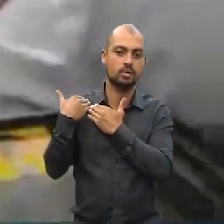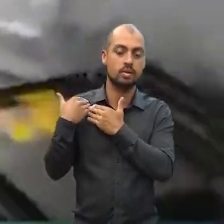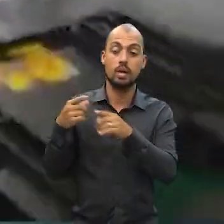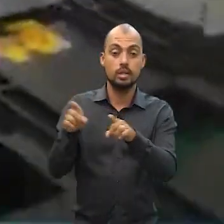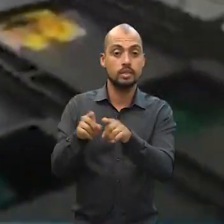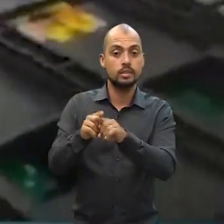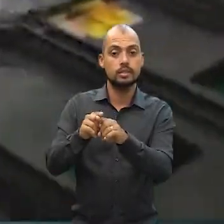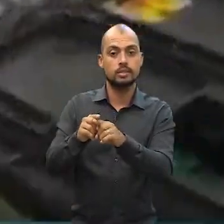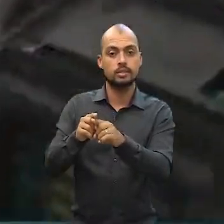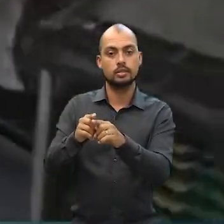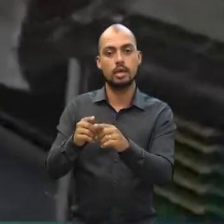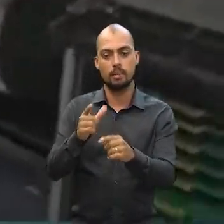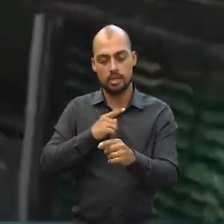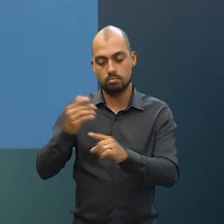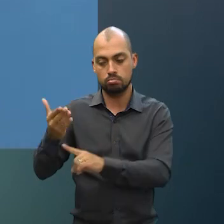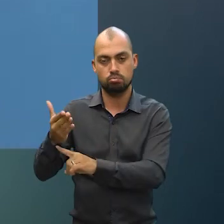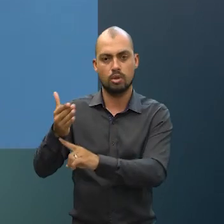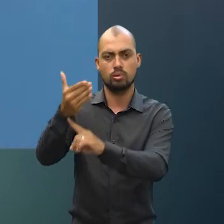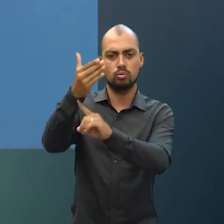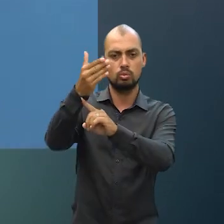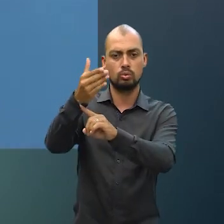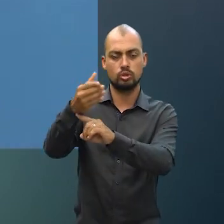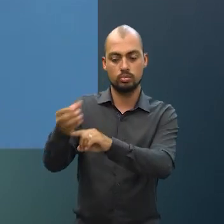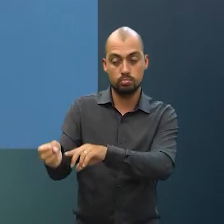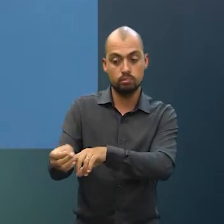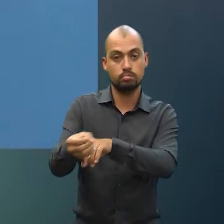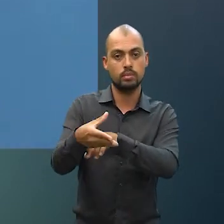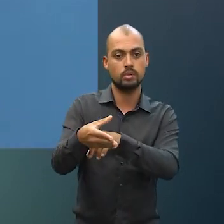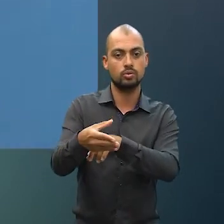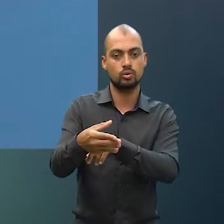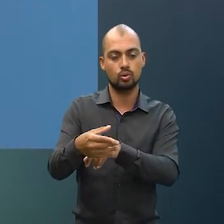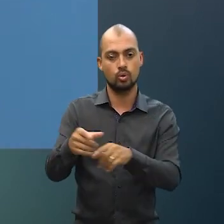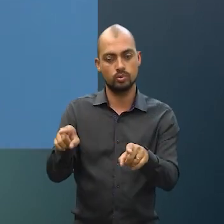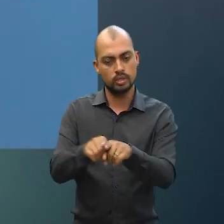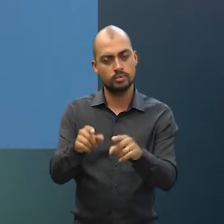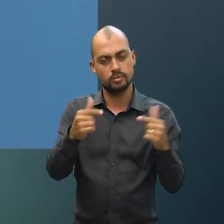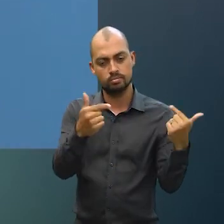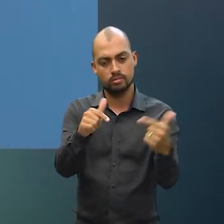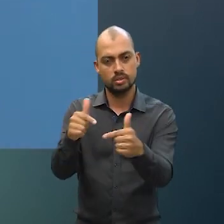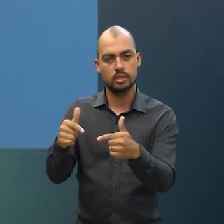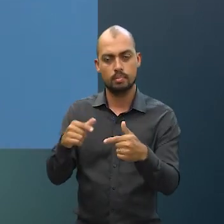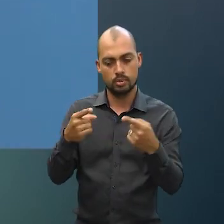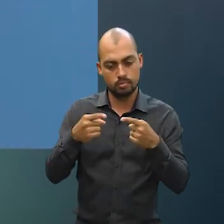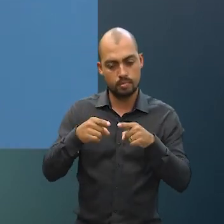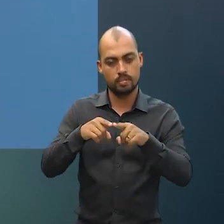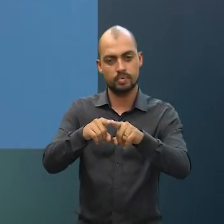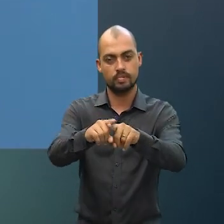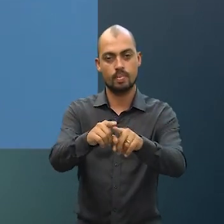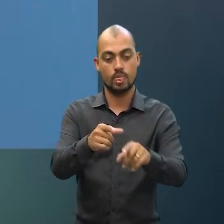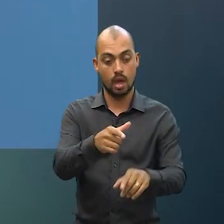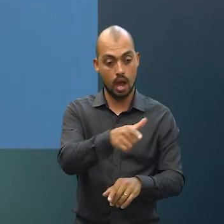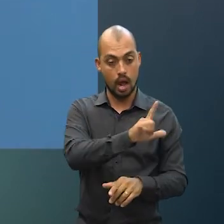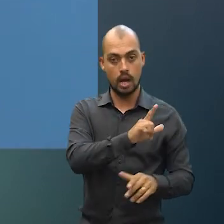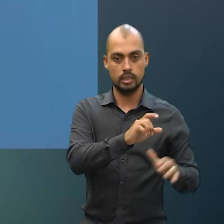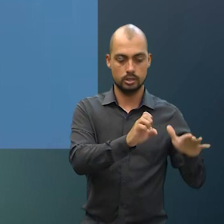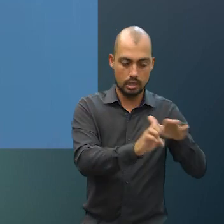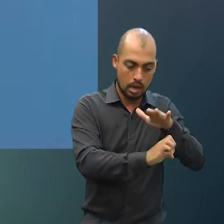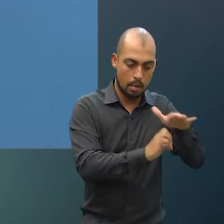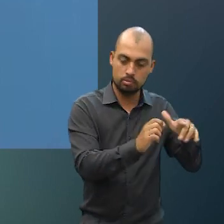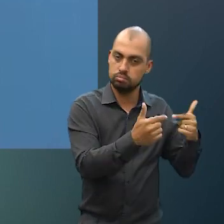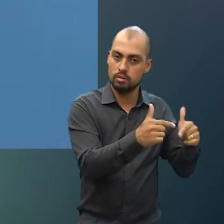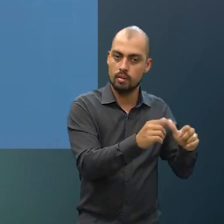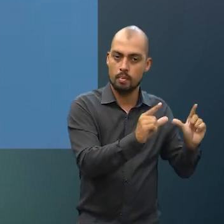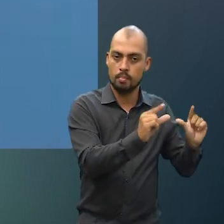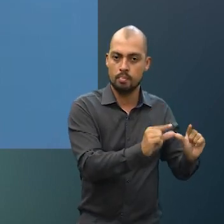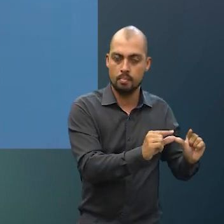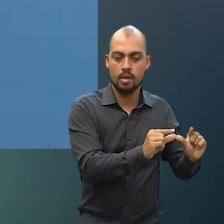Acrescentamos toda uma parte de tecnologia e situações de prestação de serviço, como eu falei anteriormente, que a empresa não fazia, que está mais dentro